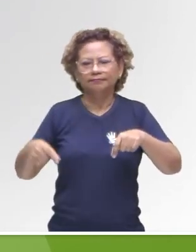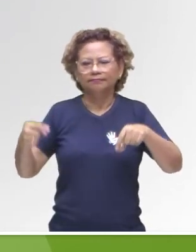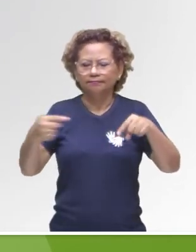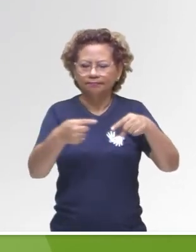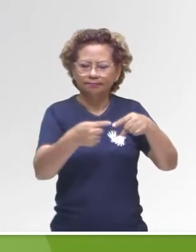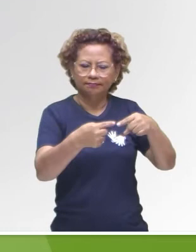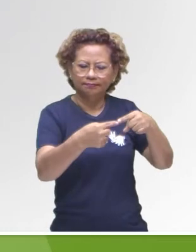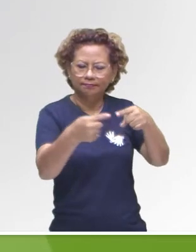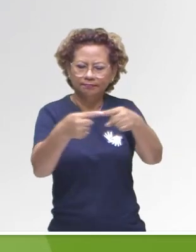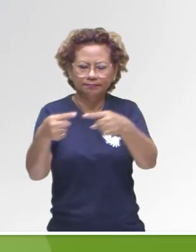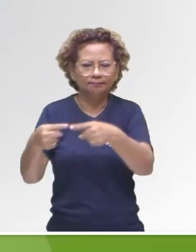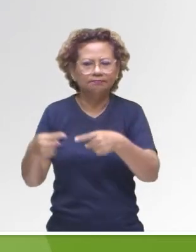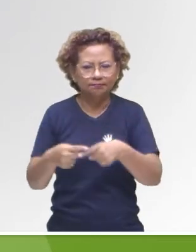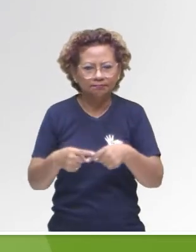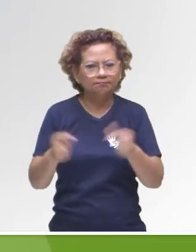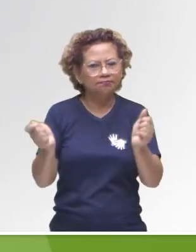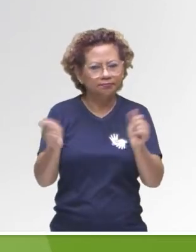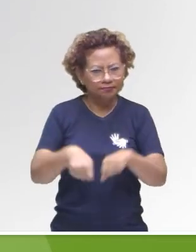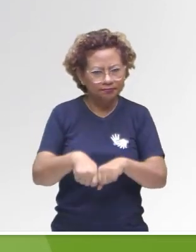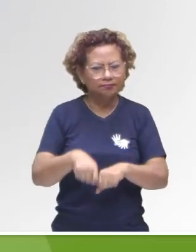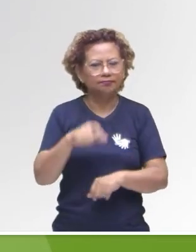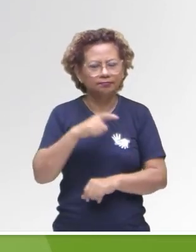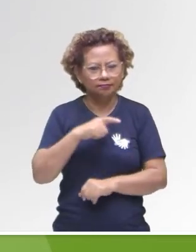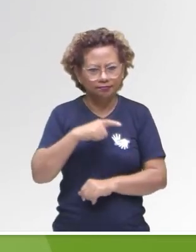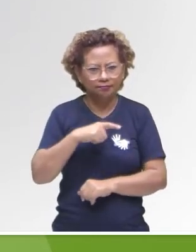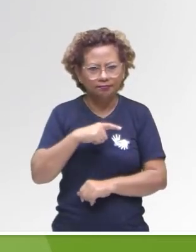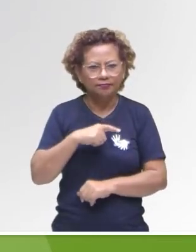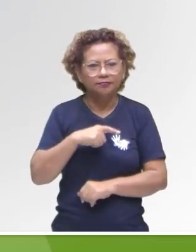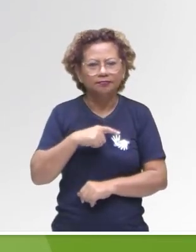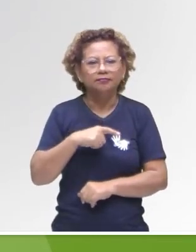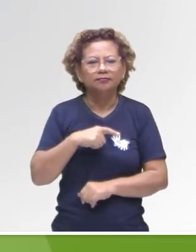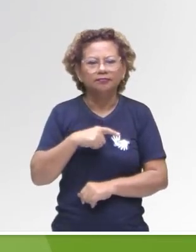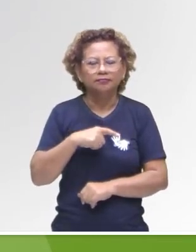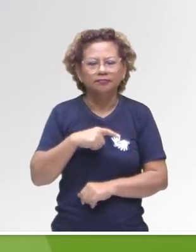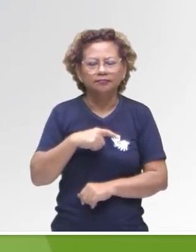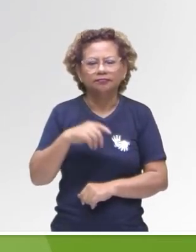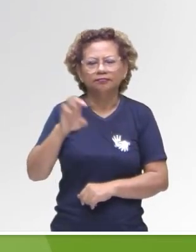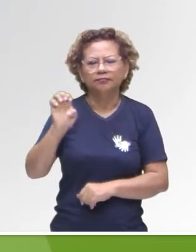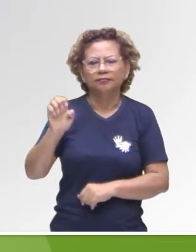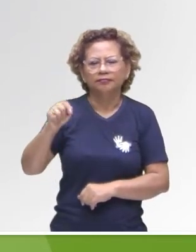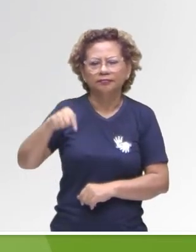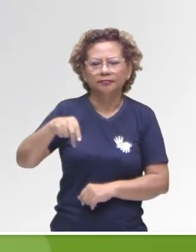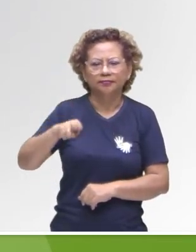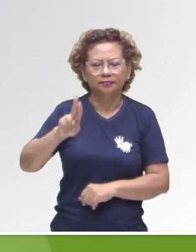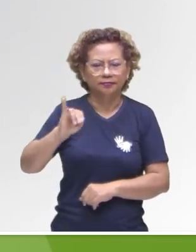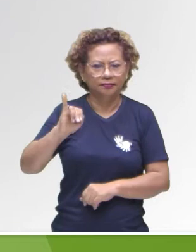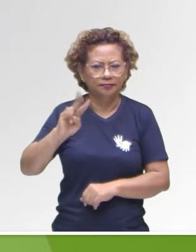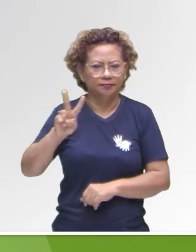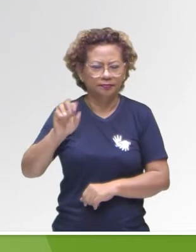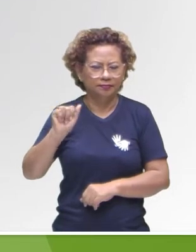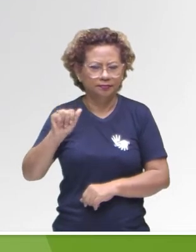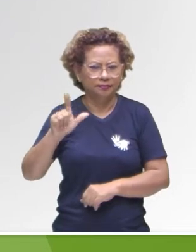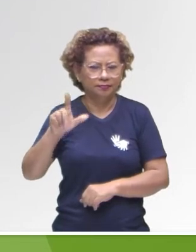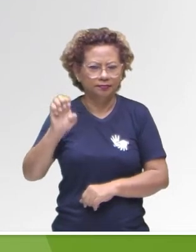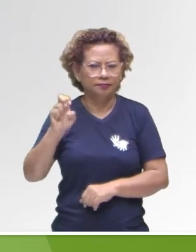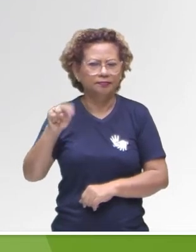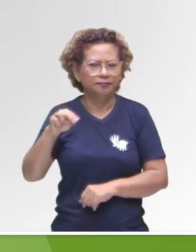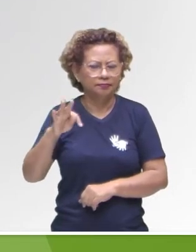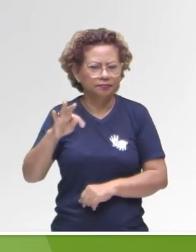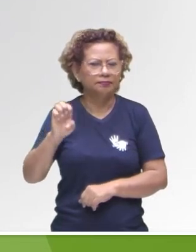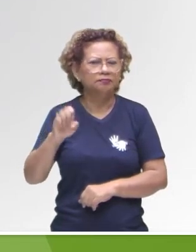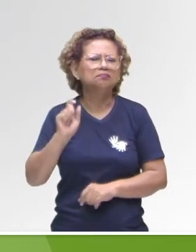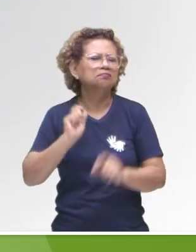de capacitância equivalente. O que é a capacitância equivalente? É um valor